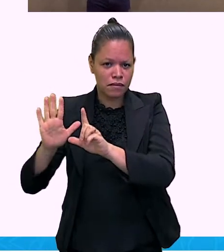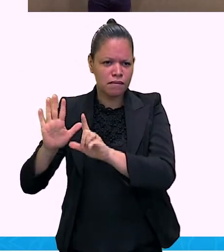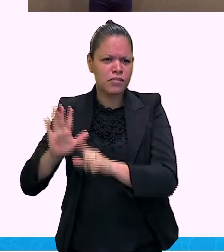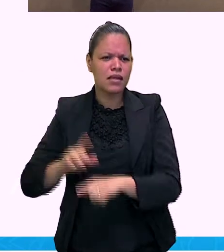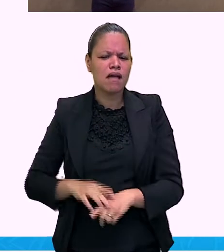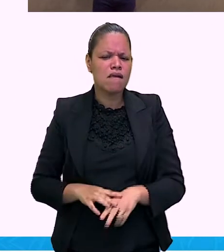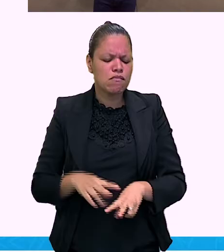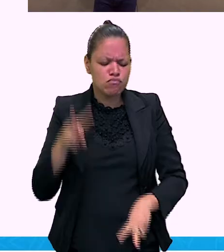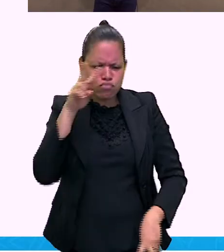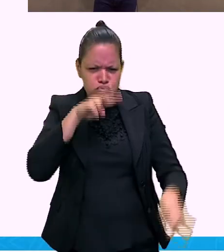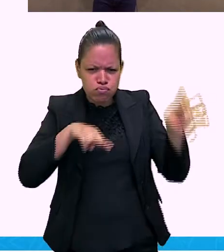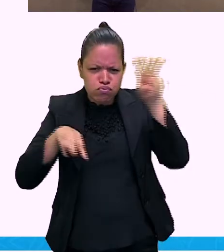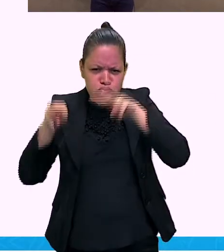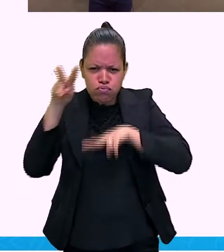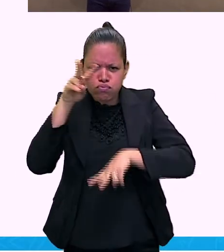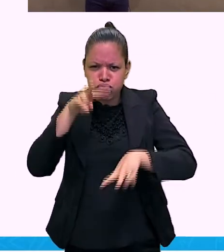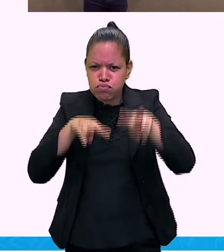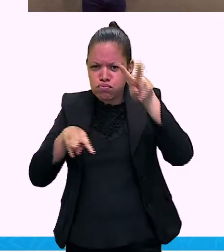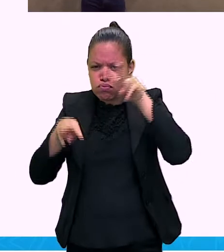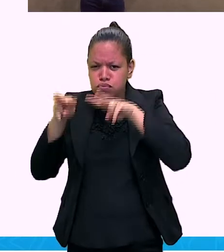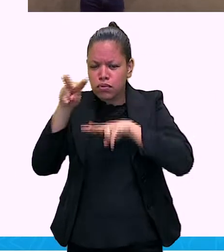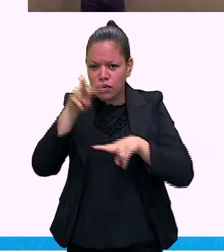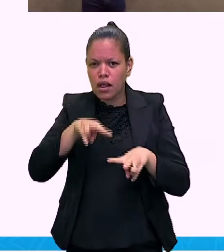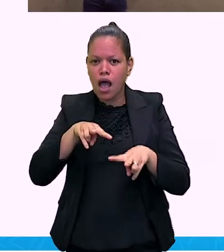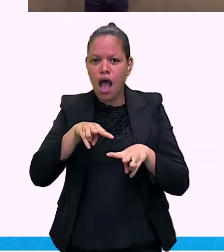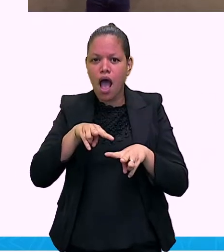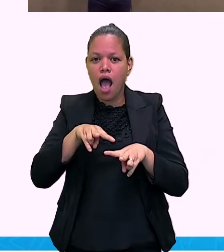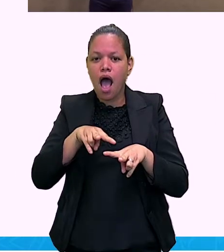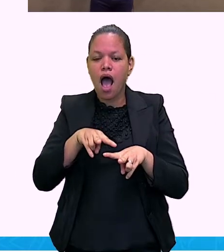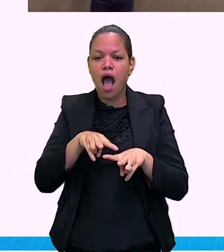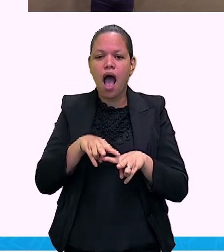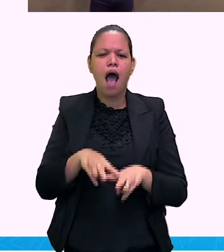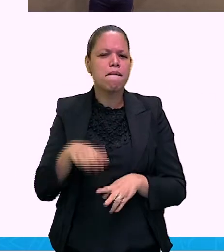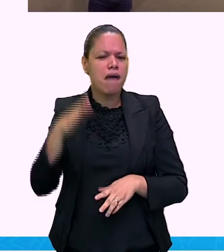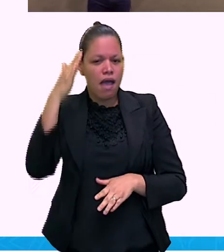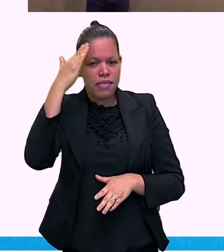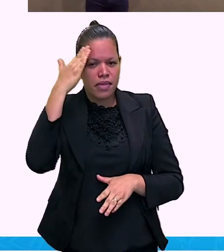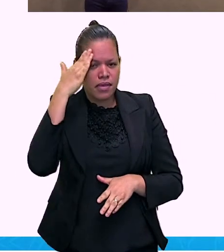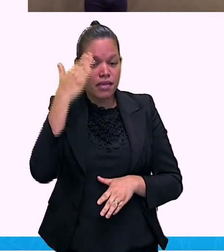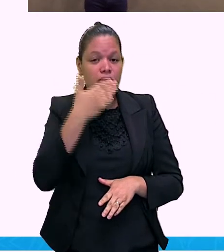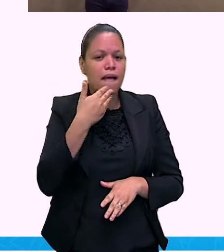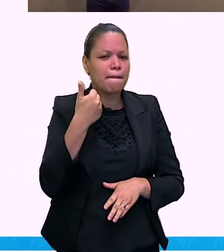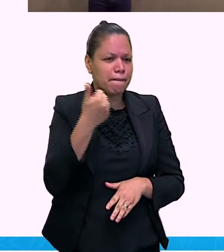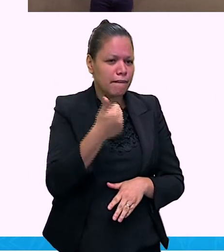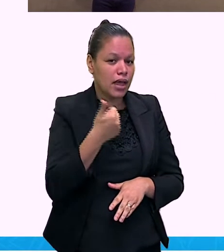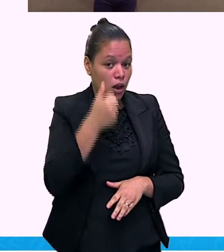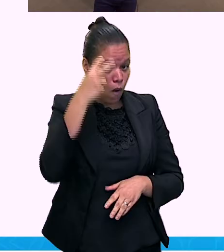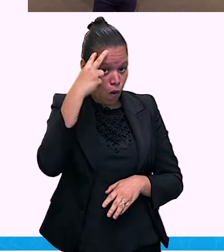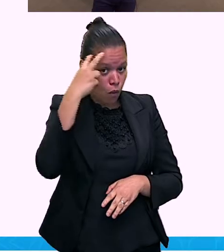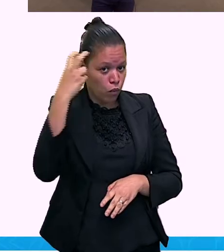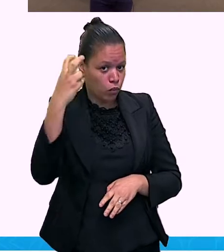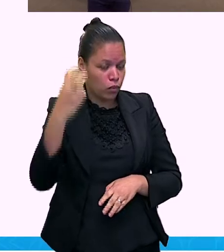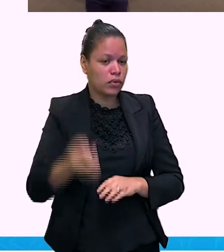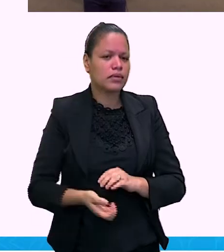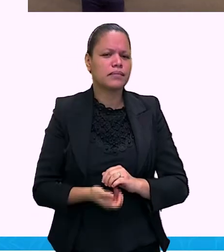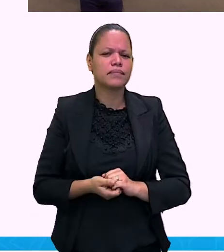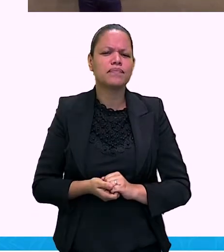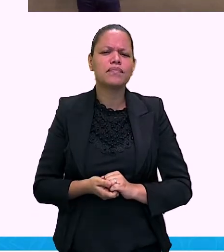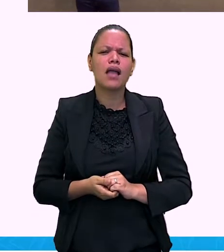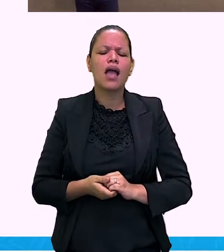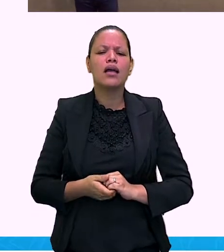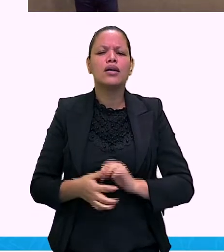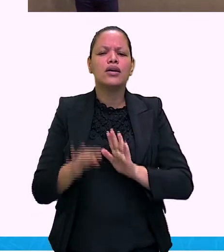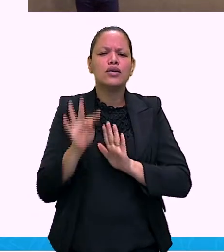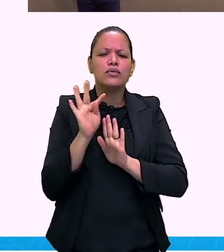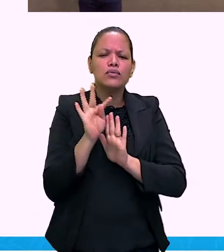algumas análises nesse texto e correr com essa aula dentro dessa cultura indígena. E